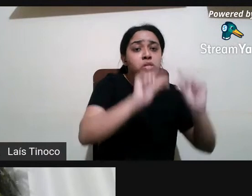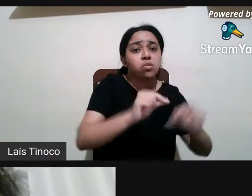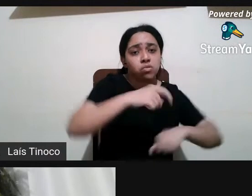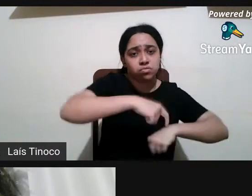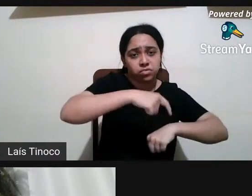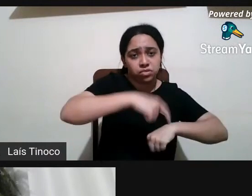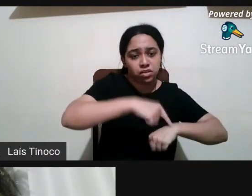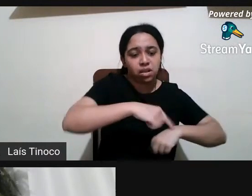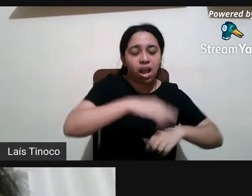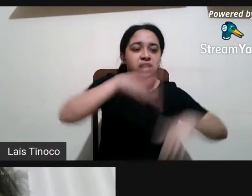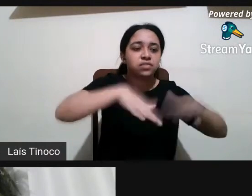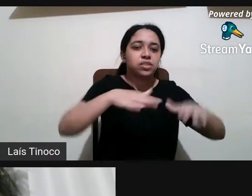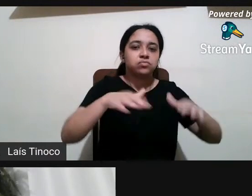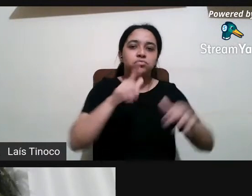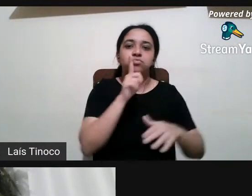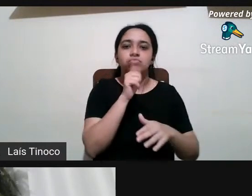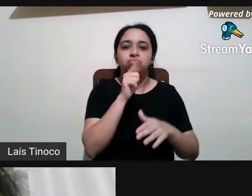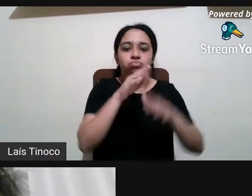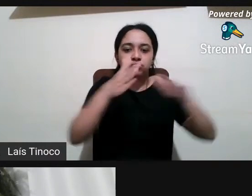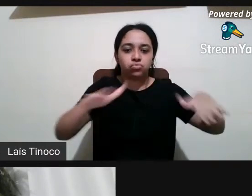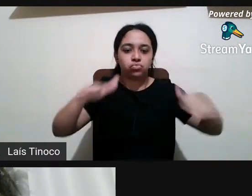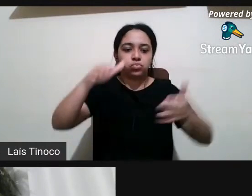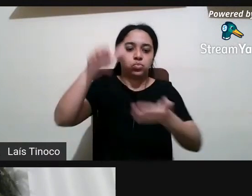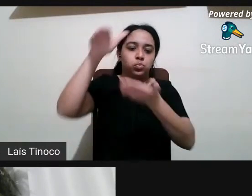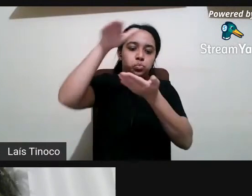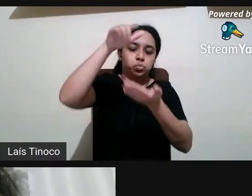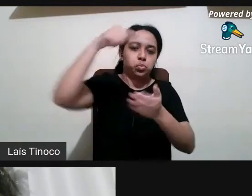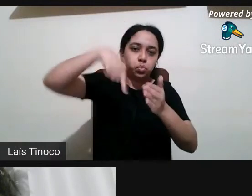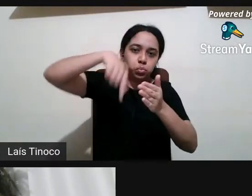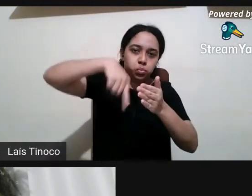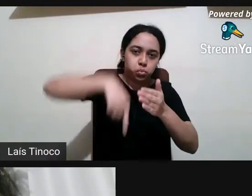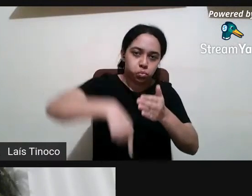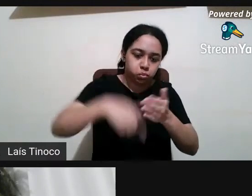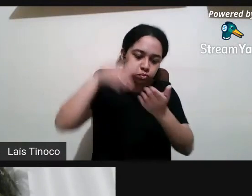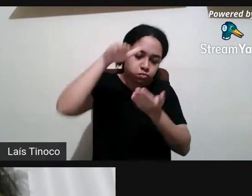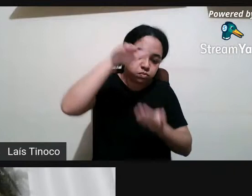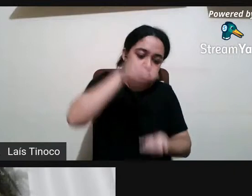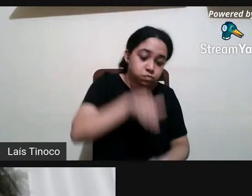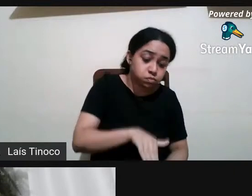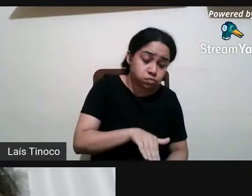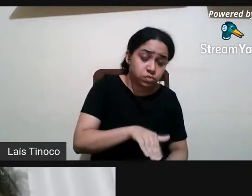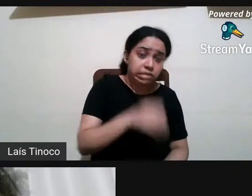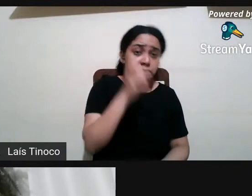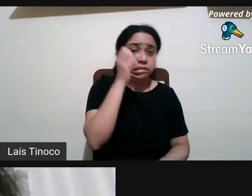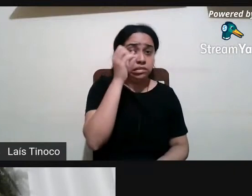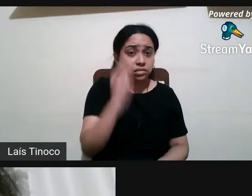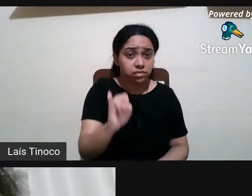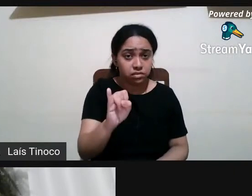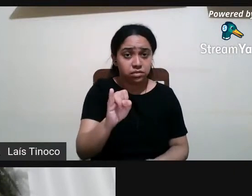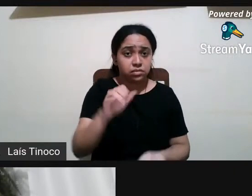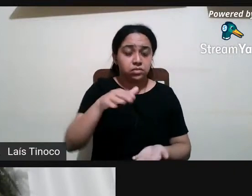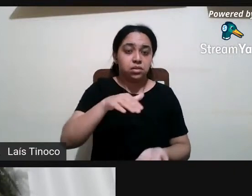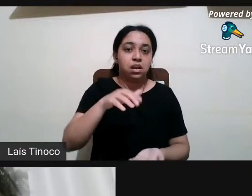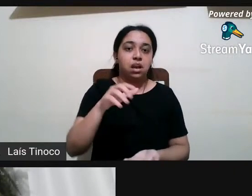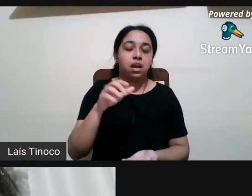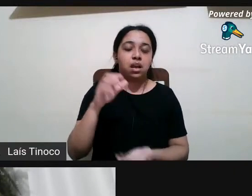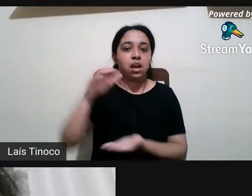fica submerso. Então, por exemplo, uma garrafa PET que ela está exposta a grandes períodos